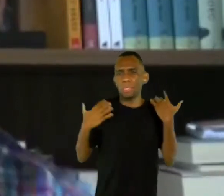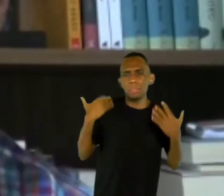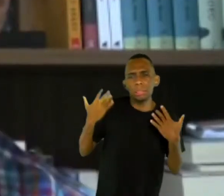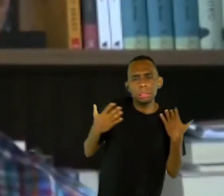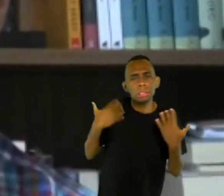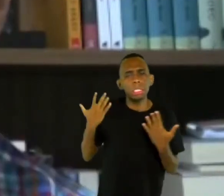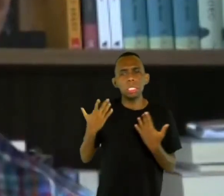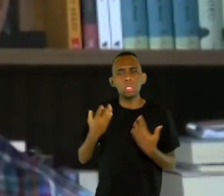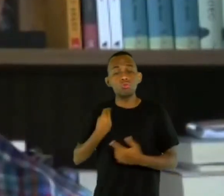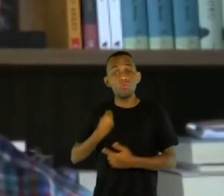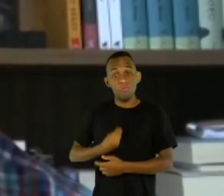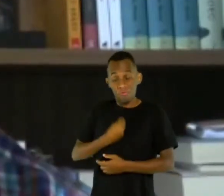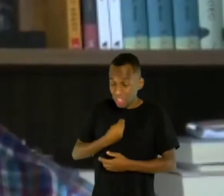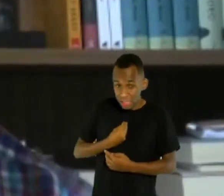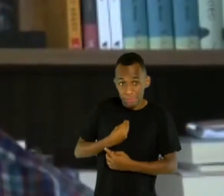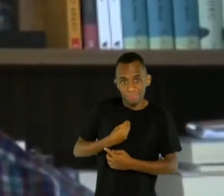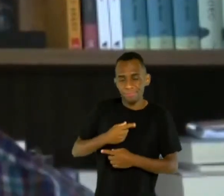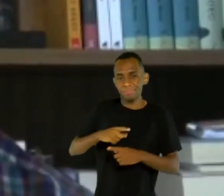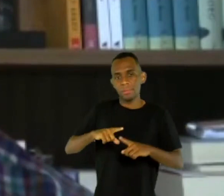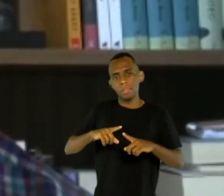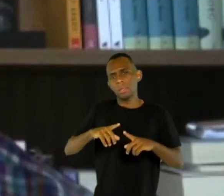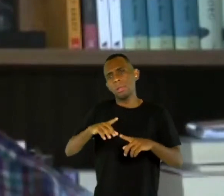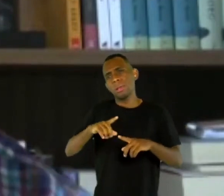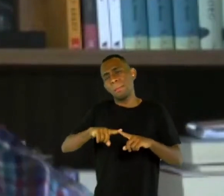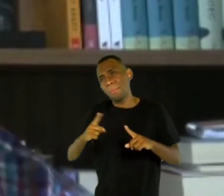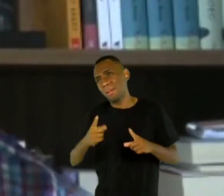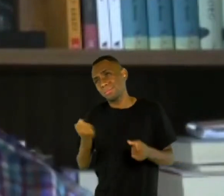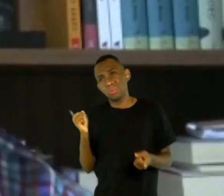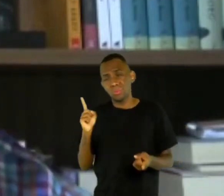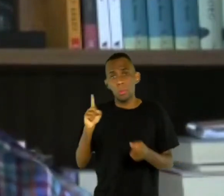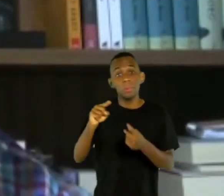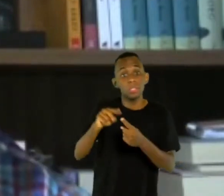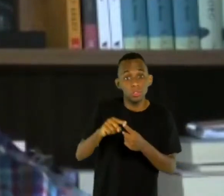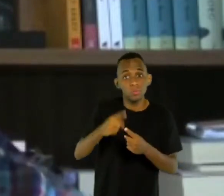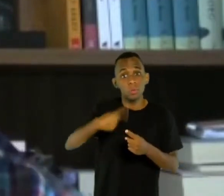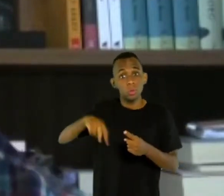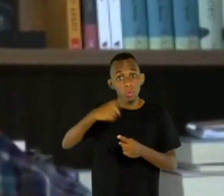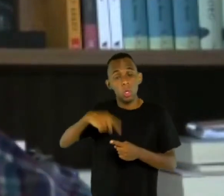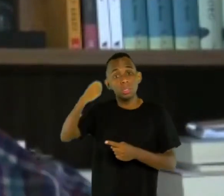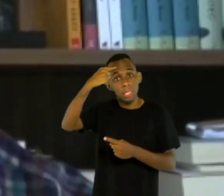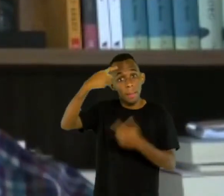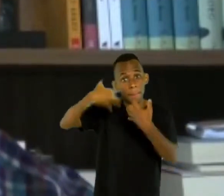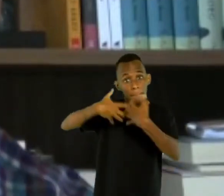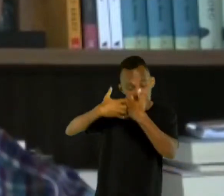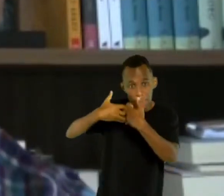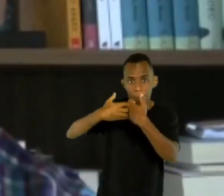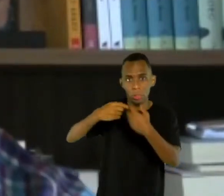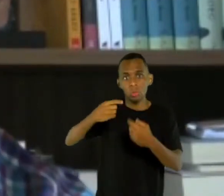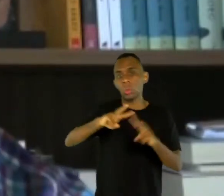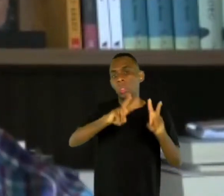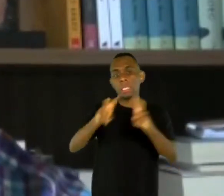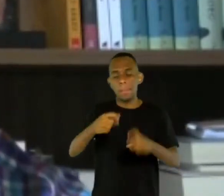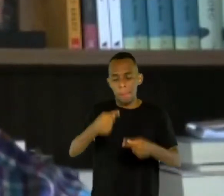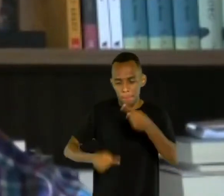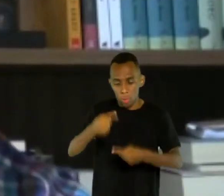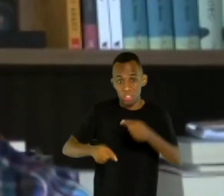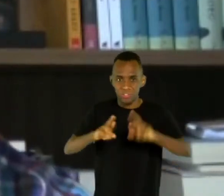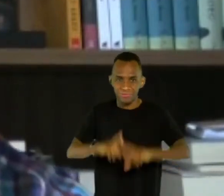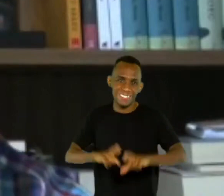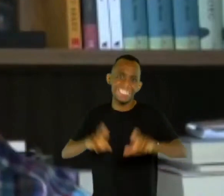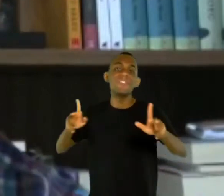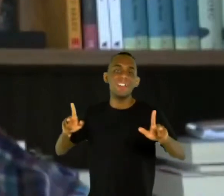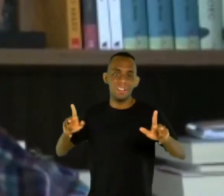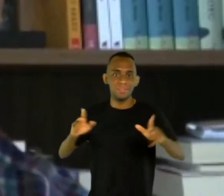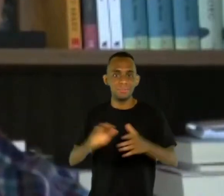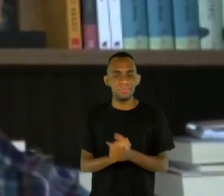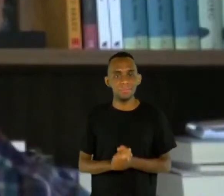e que, por algum motivo, tínhamos pensamentos políticos divergentes, né? E